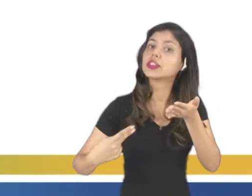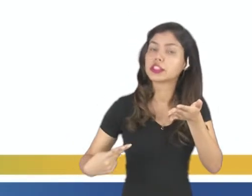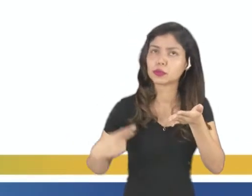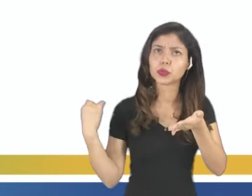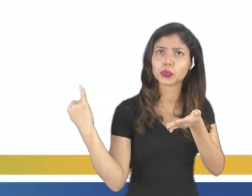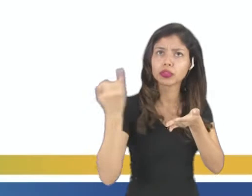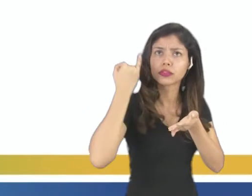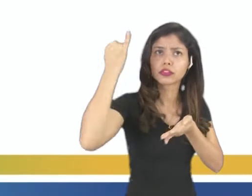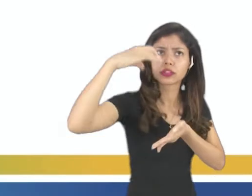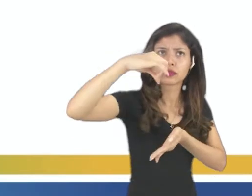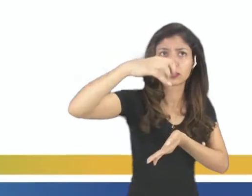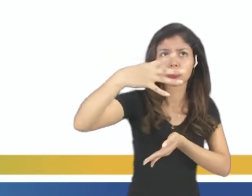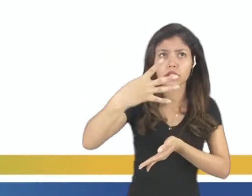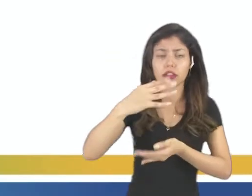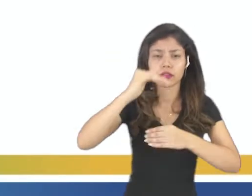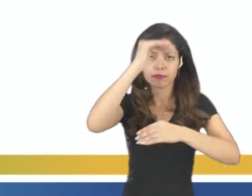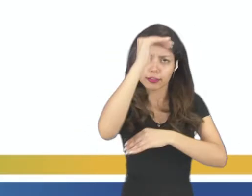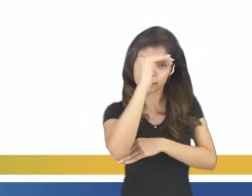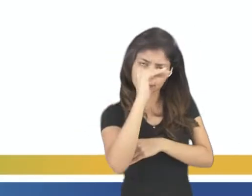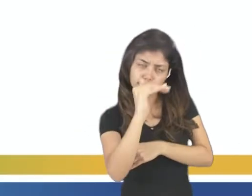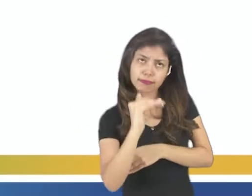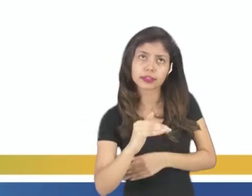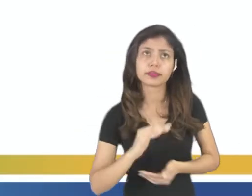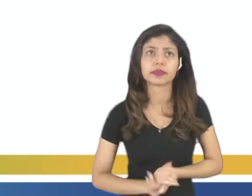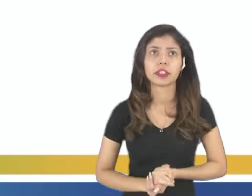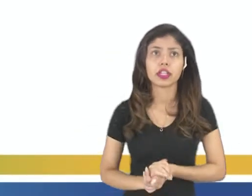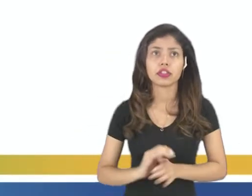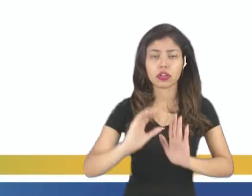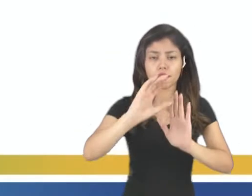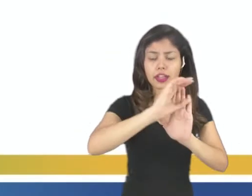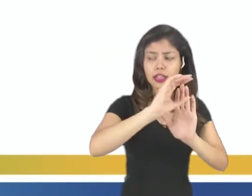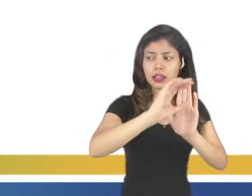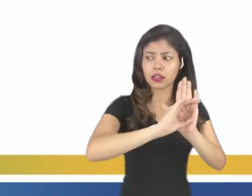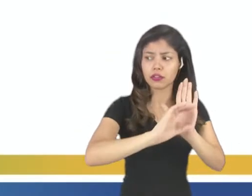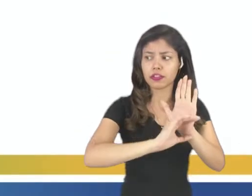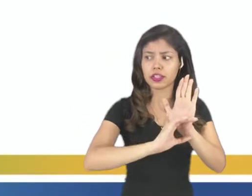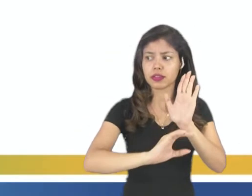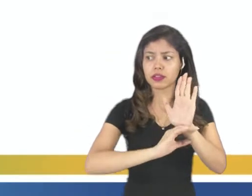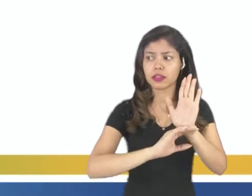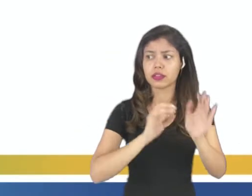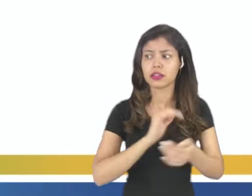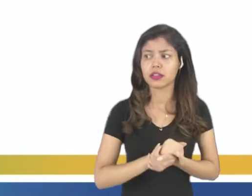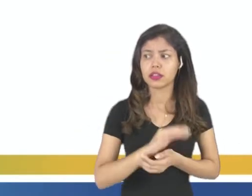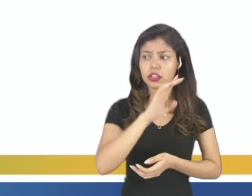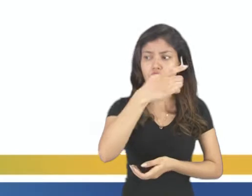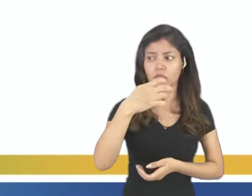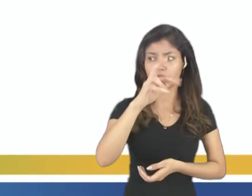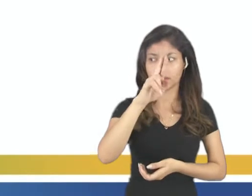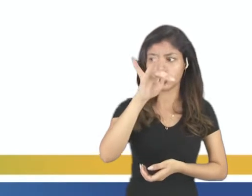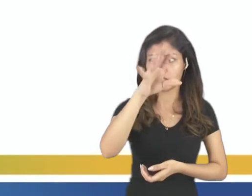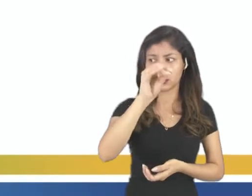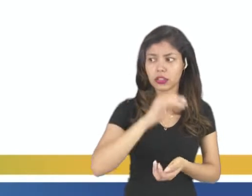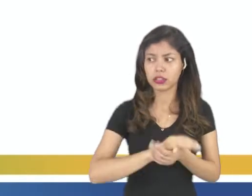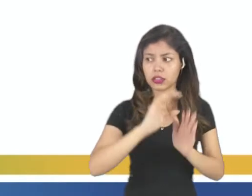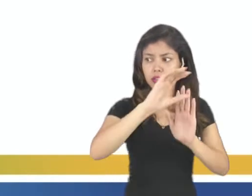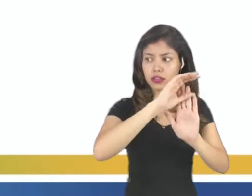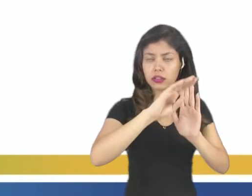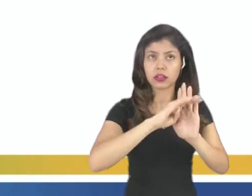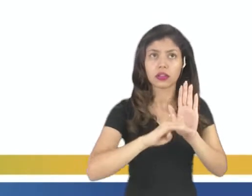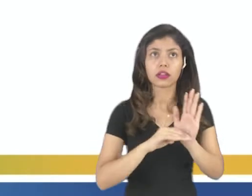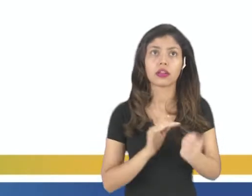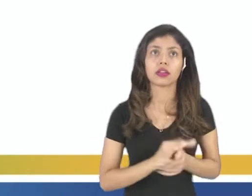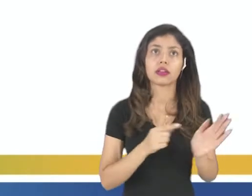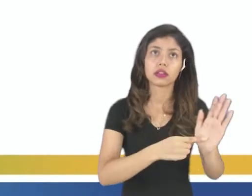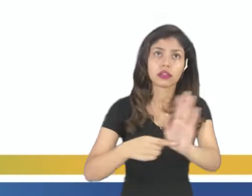épico, com 94 estrofes, exalta a obra de Jorge de Albuquerque Coelho, terceiro donatário